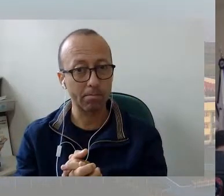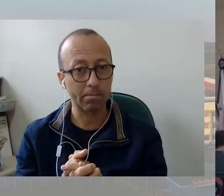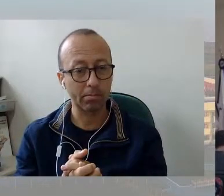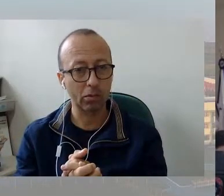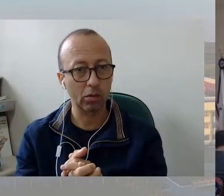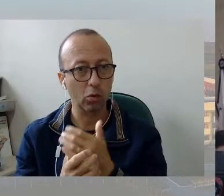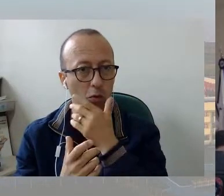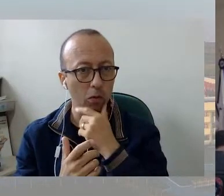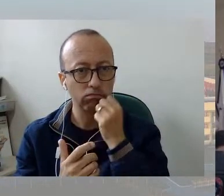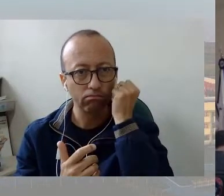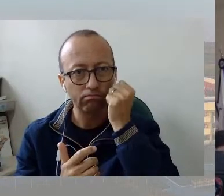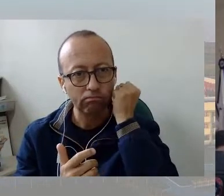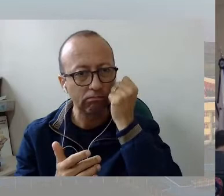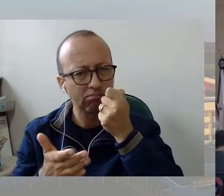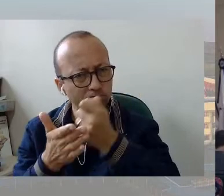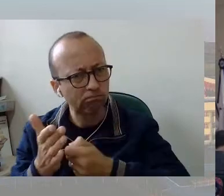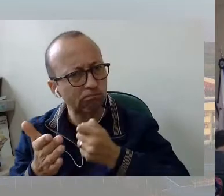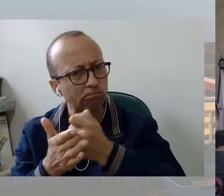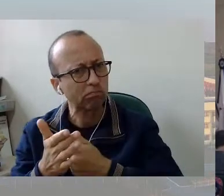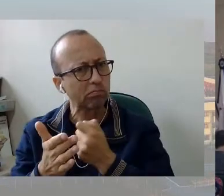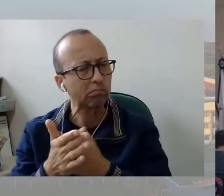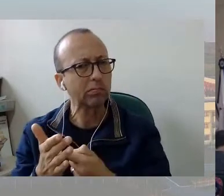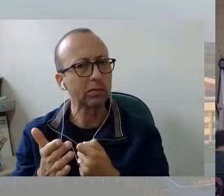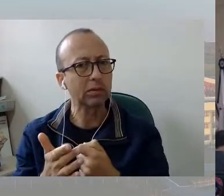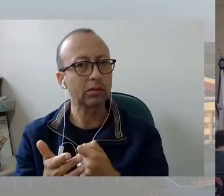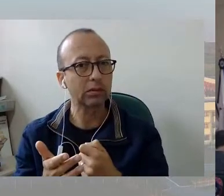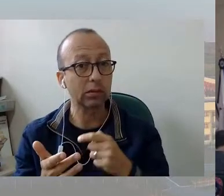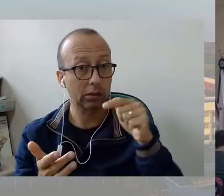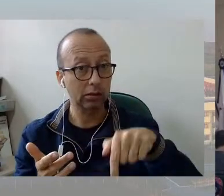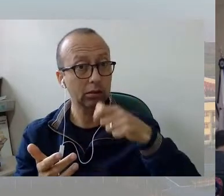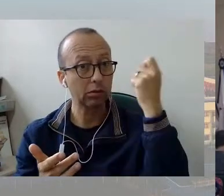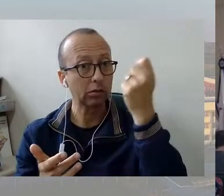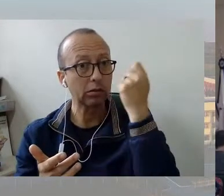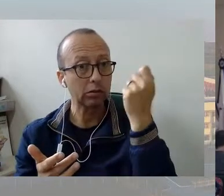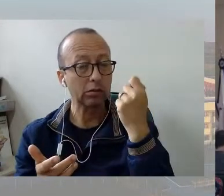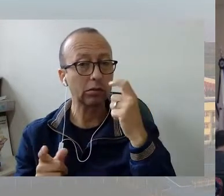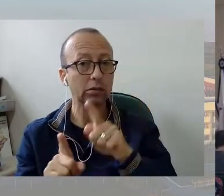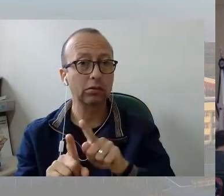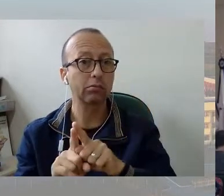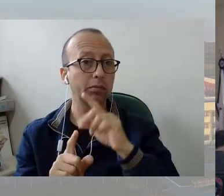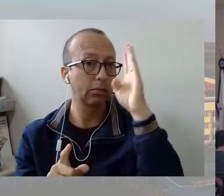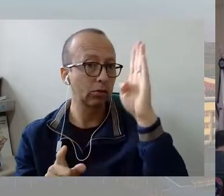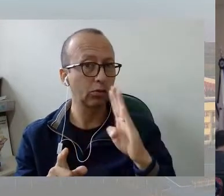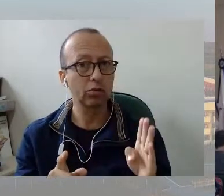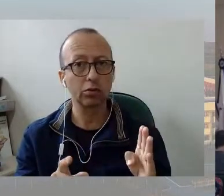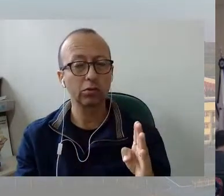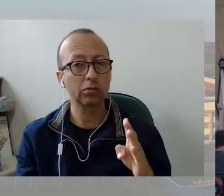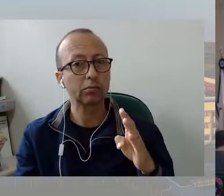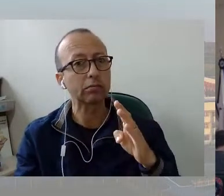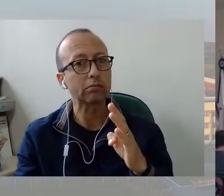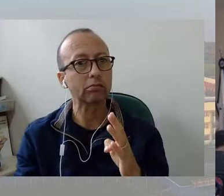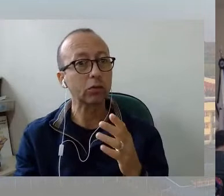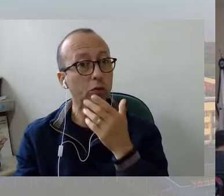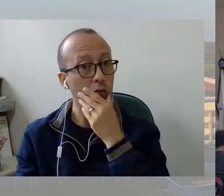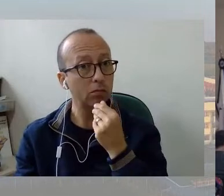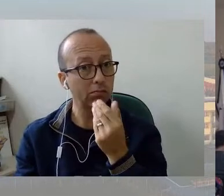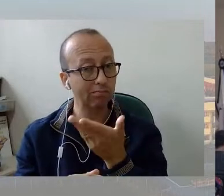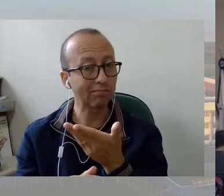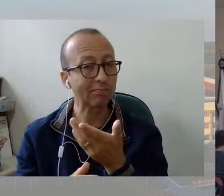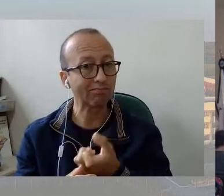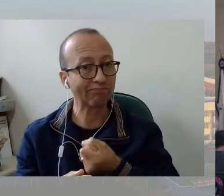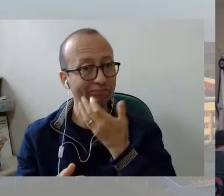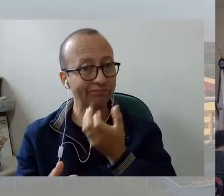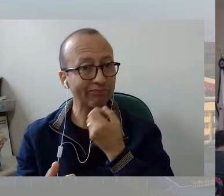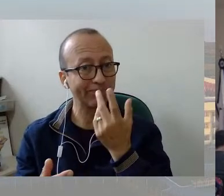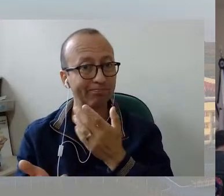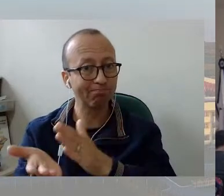marca, lidos por muitos, do estado do Rio Grande do Sul, no Brasil inteiro, no país inteiro, ser homenageado, e talvez, sem a